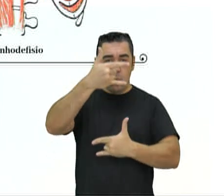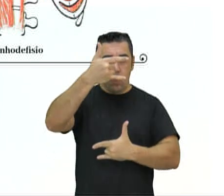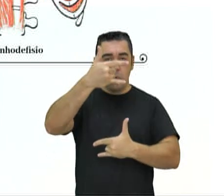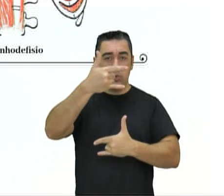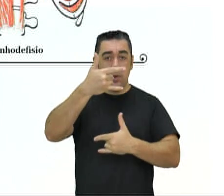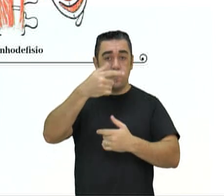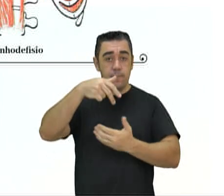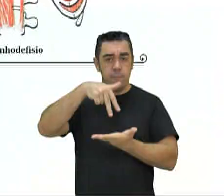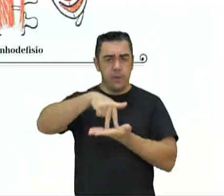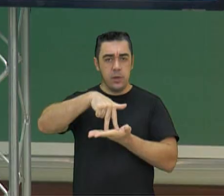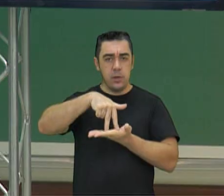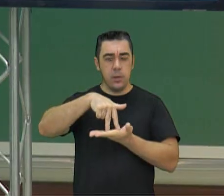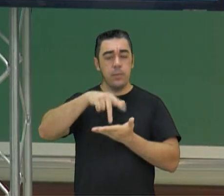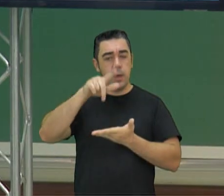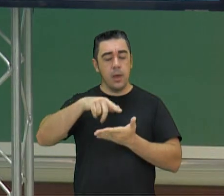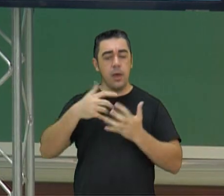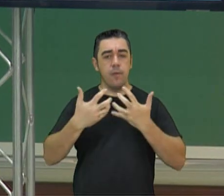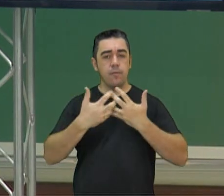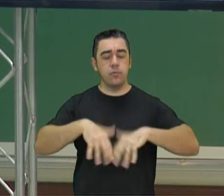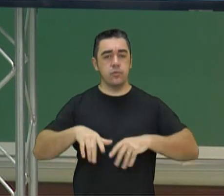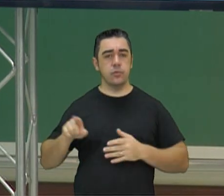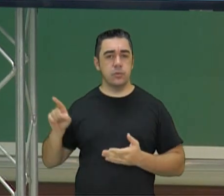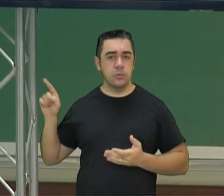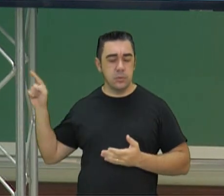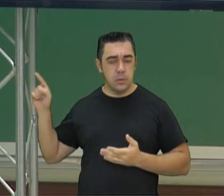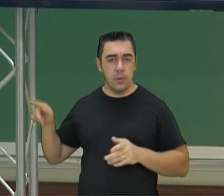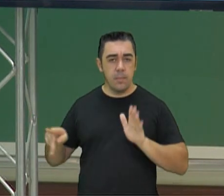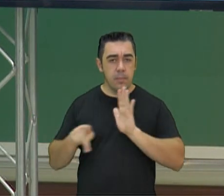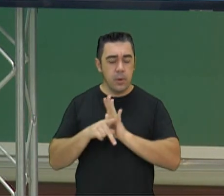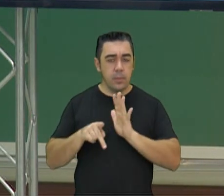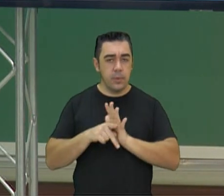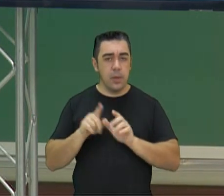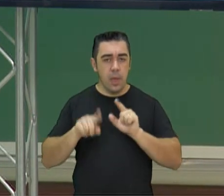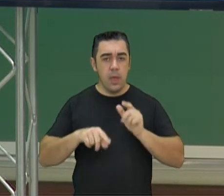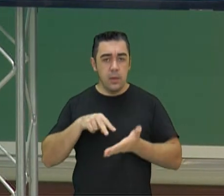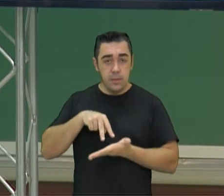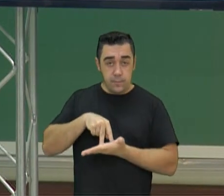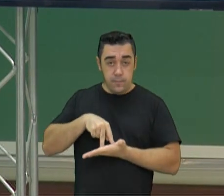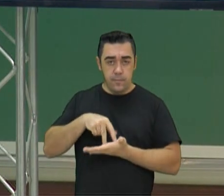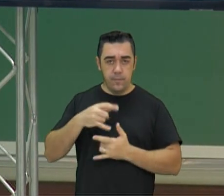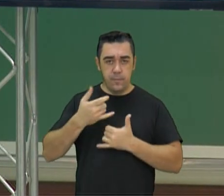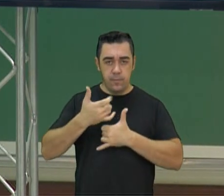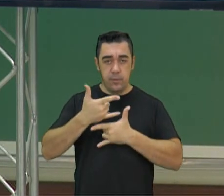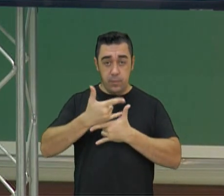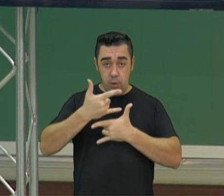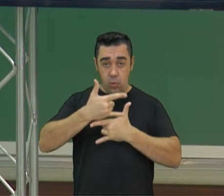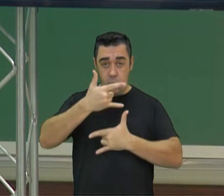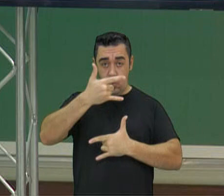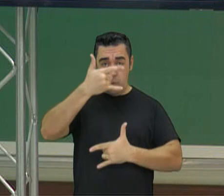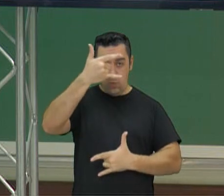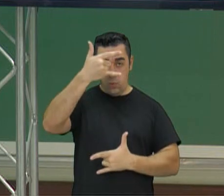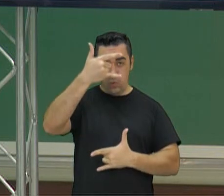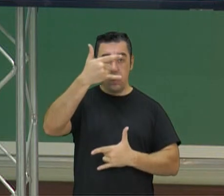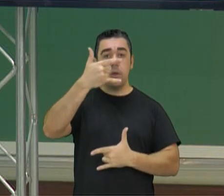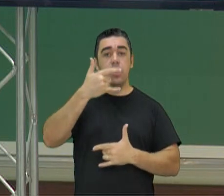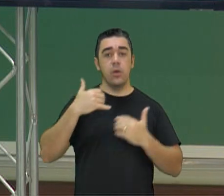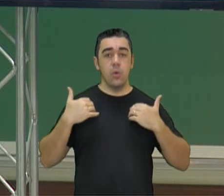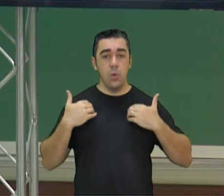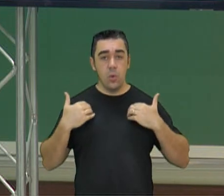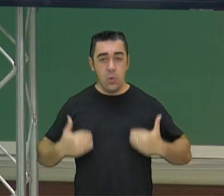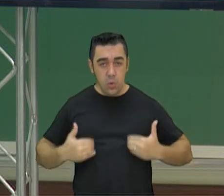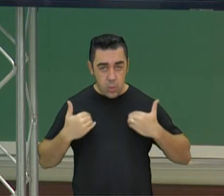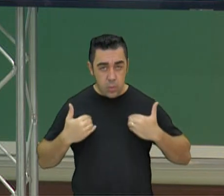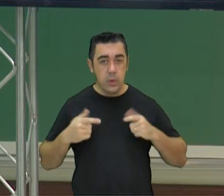Então, tudo isso daqui é a função do diafragma, estabilização de toda a estrutura do nosso corpo